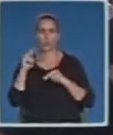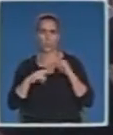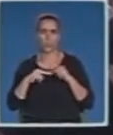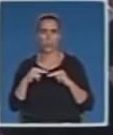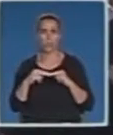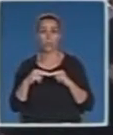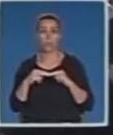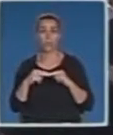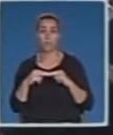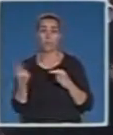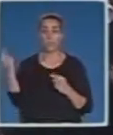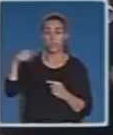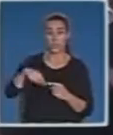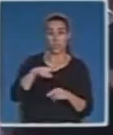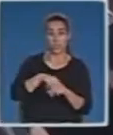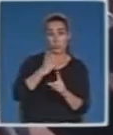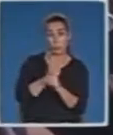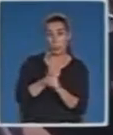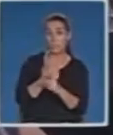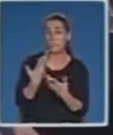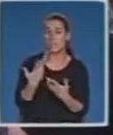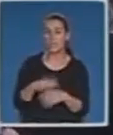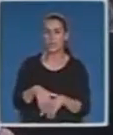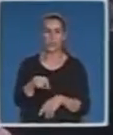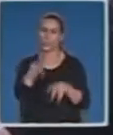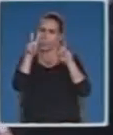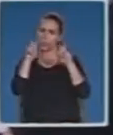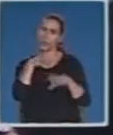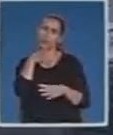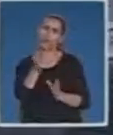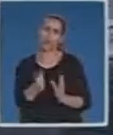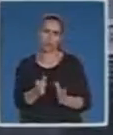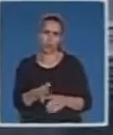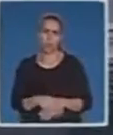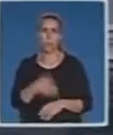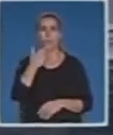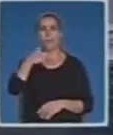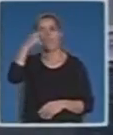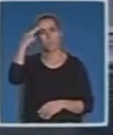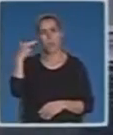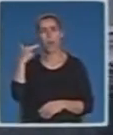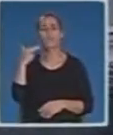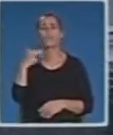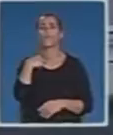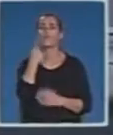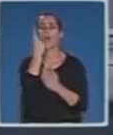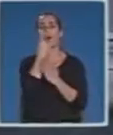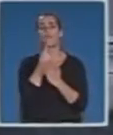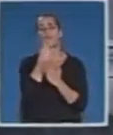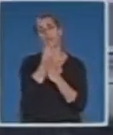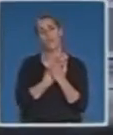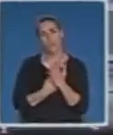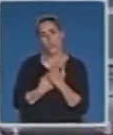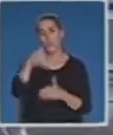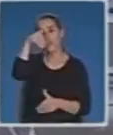uma coincidência a sua vinda cá hoje. Não, sobre essa matéria já me pronunciei. Vasco Cordeiro é apologista de um referendo e diz que votaria a